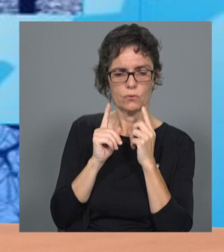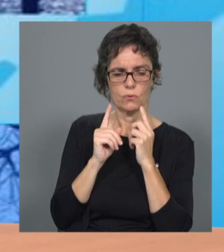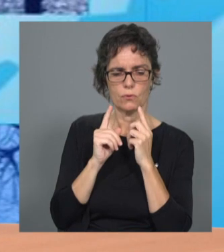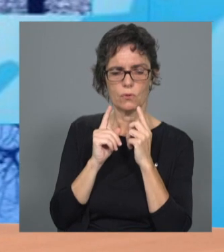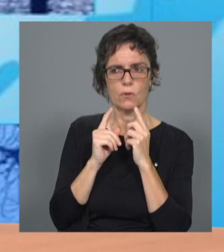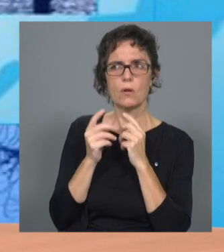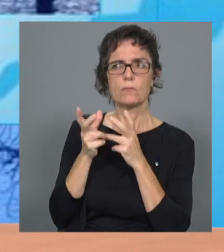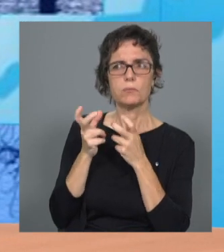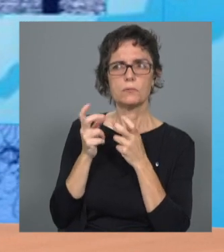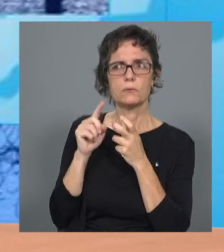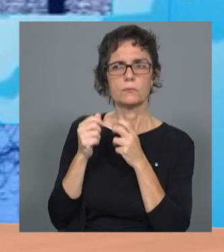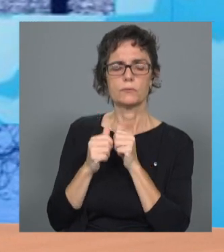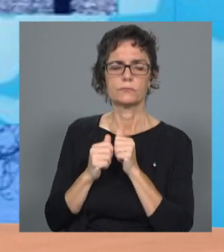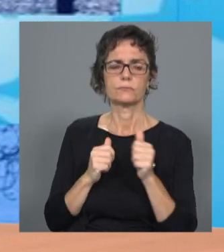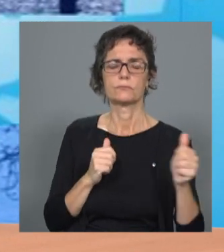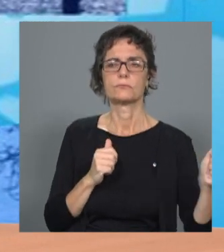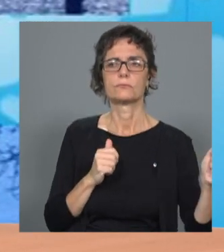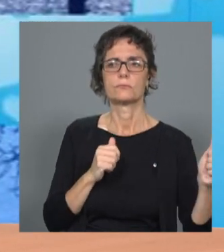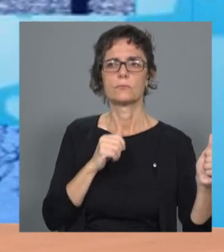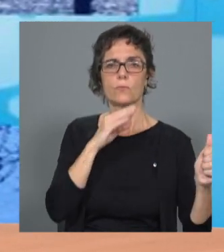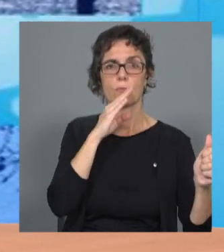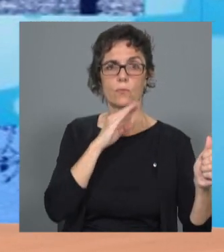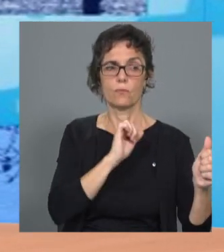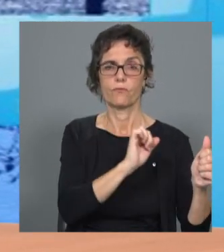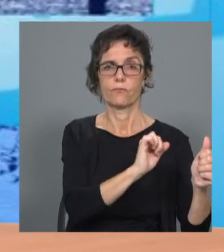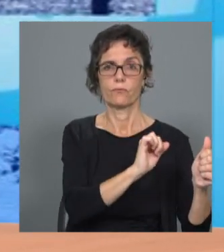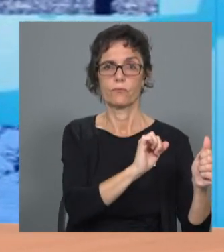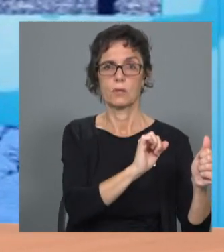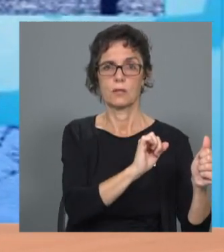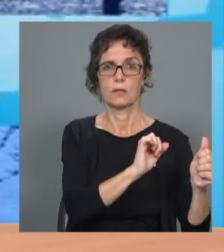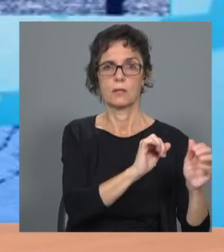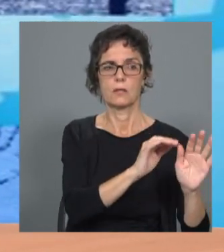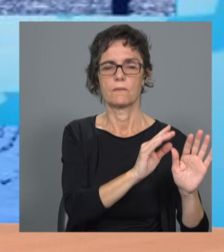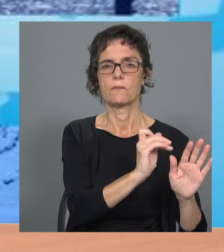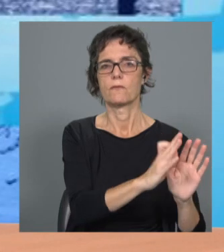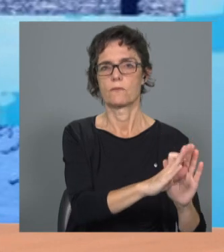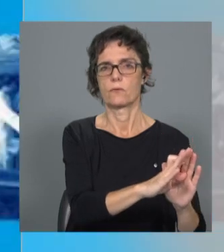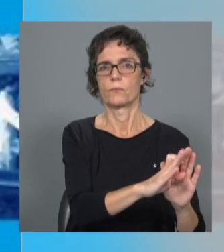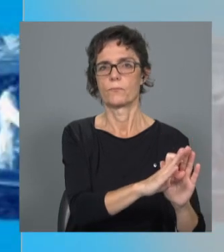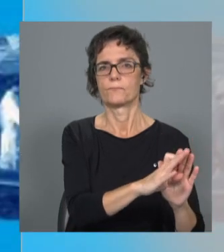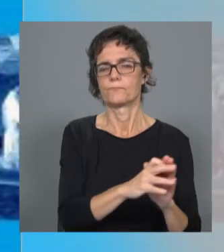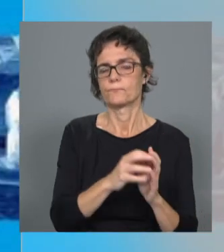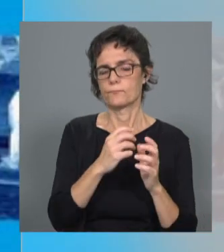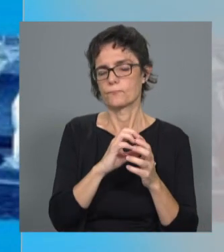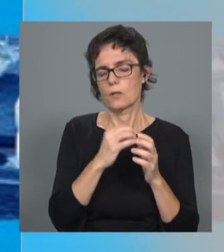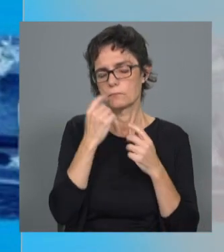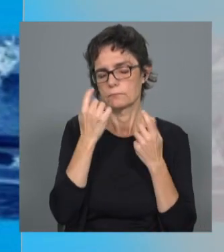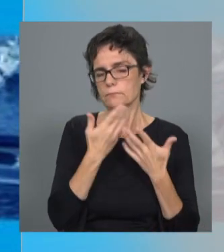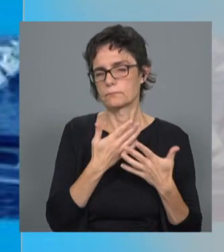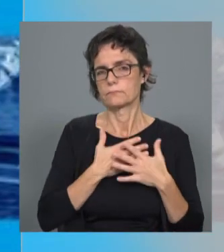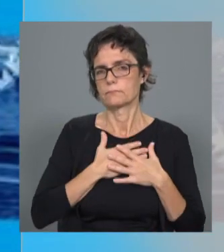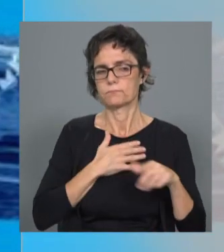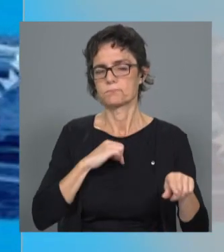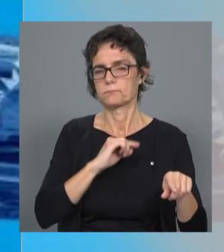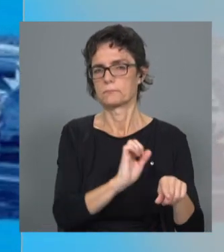afastou-se no quarto e ficou lá. Pronto, e é um processo. Processo que está em contínuo, passados 3